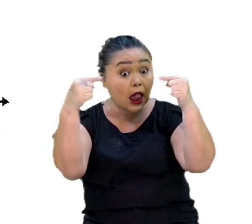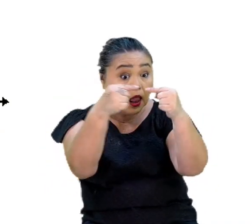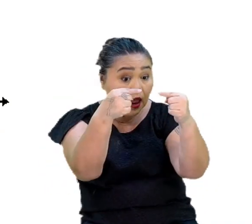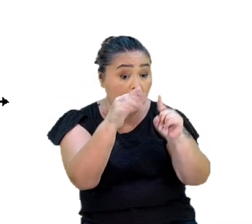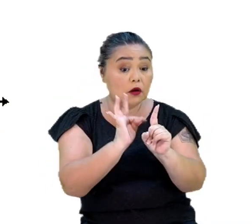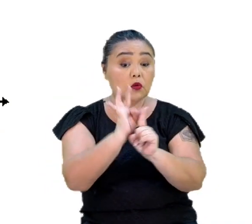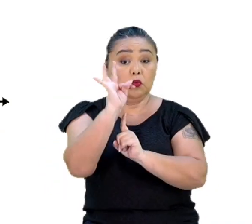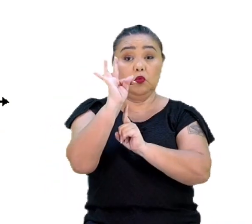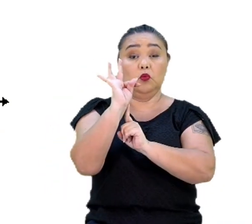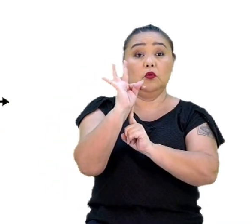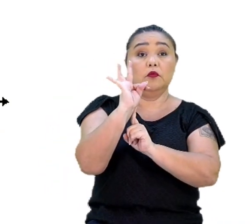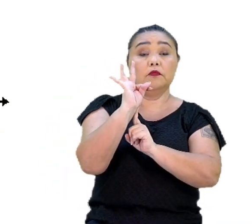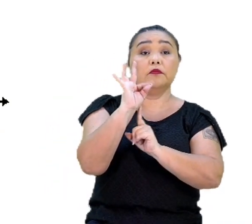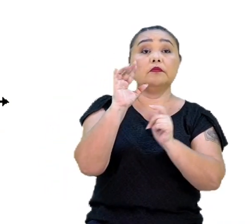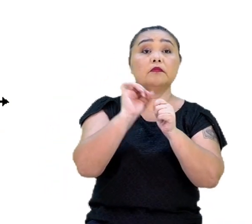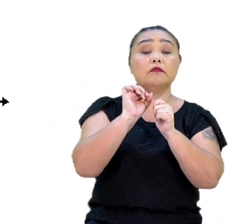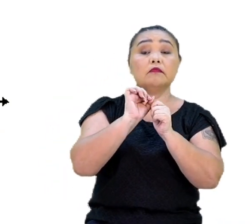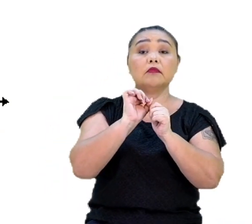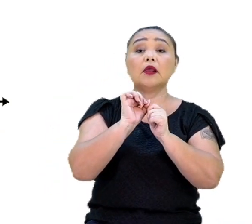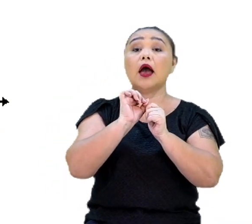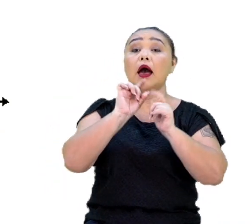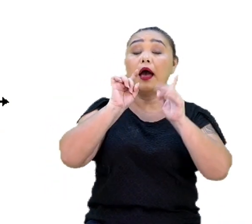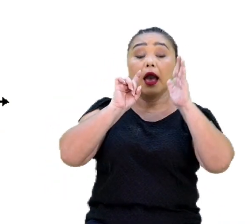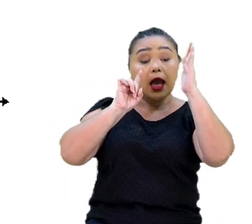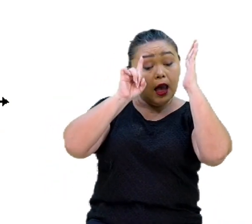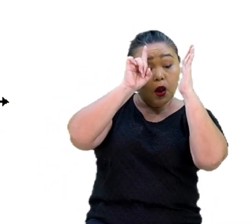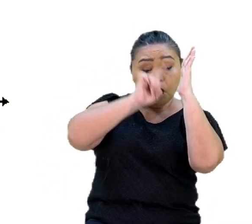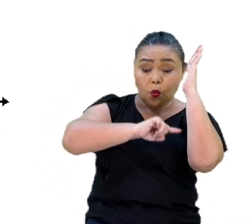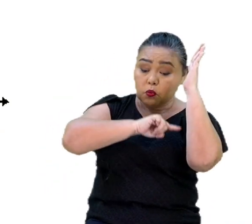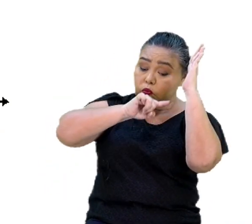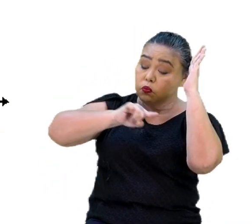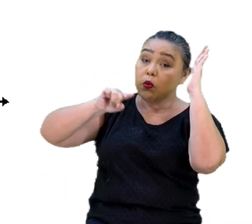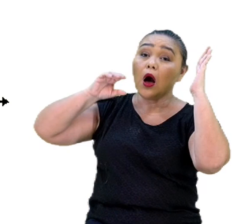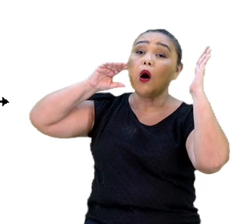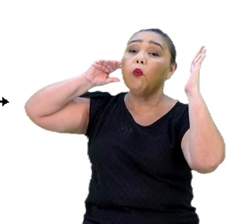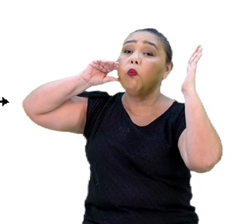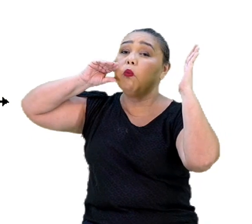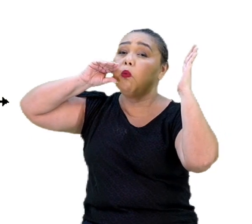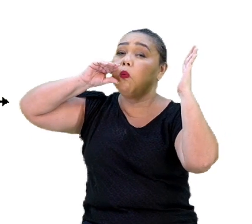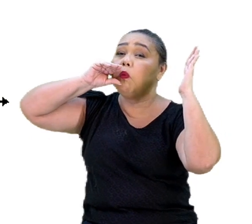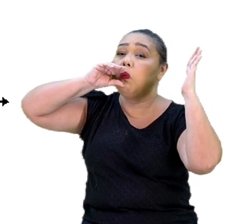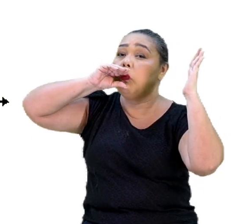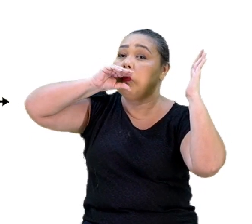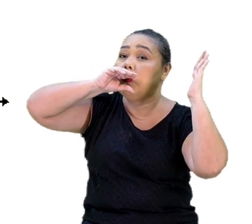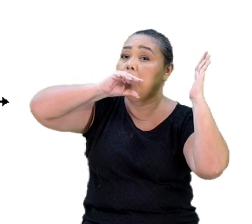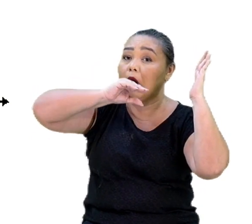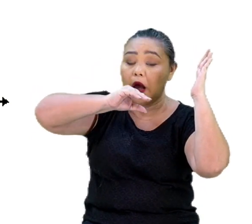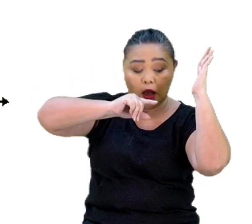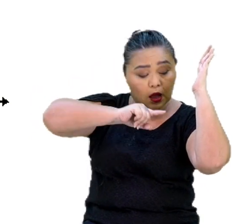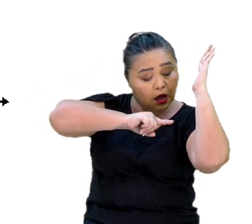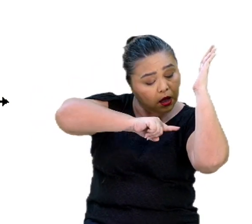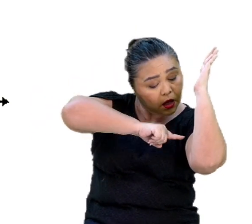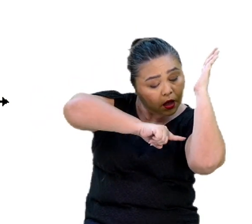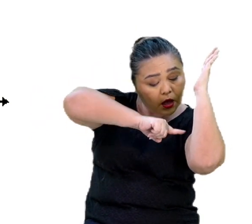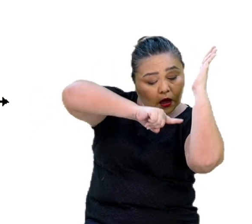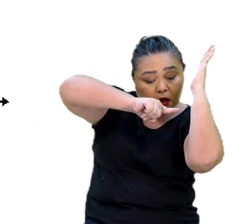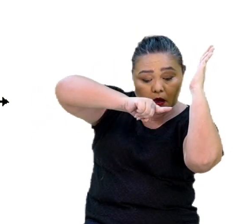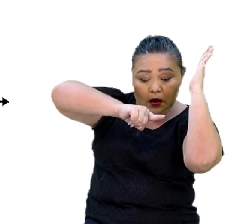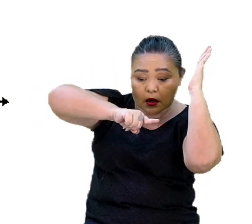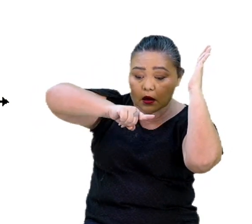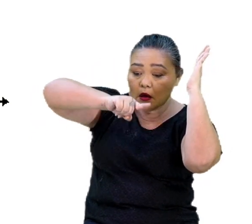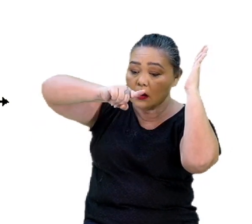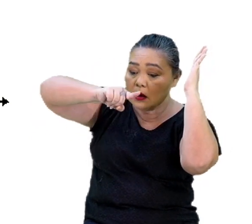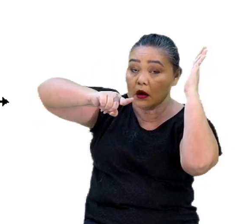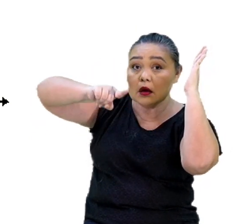A curva de aquecimento. À medida com que a gente vai aumentando a temperatura, por